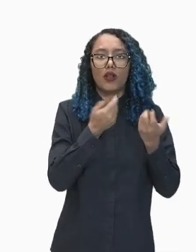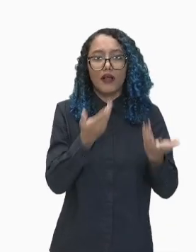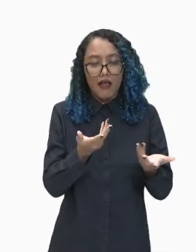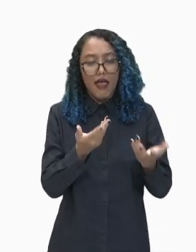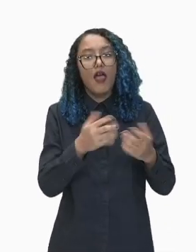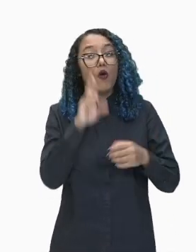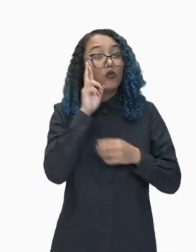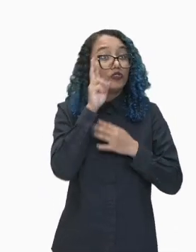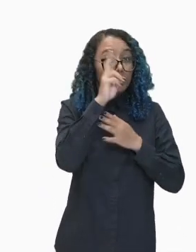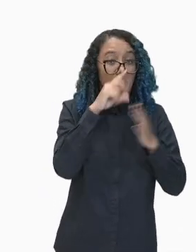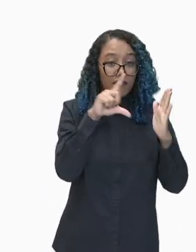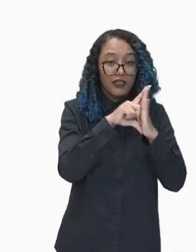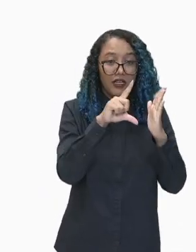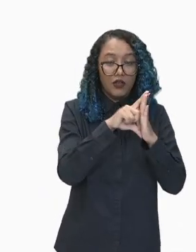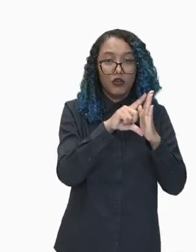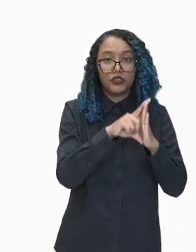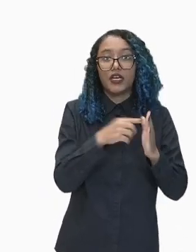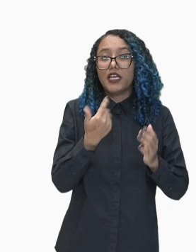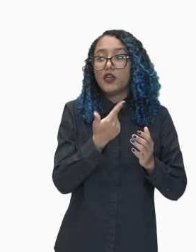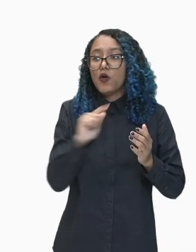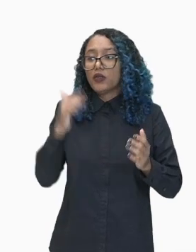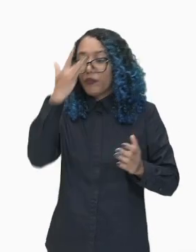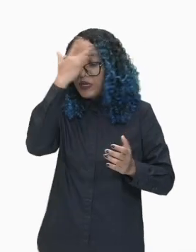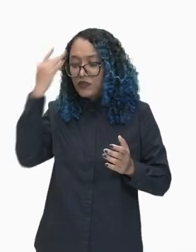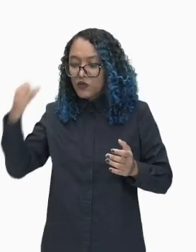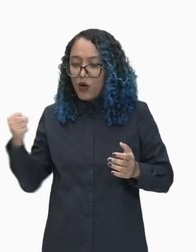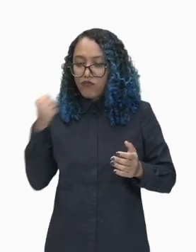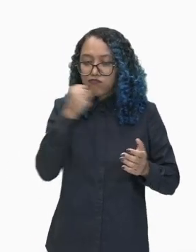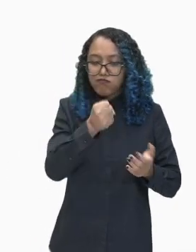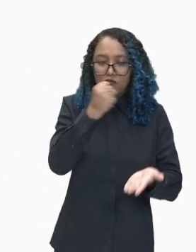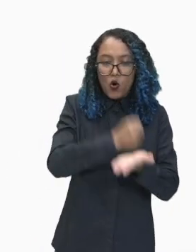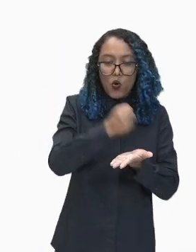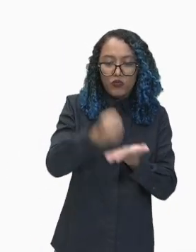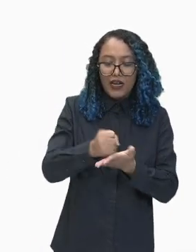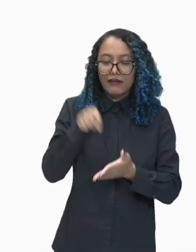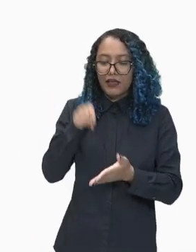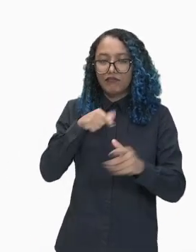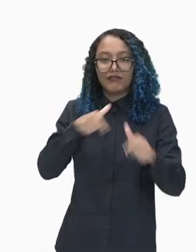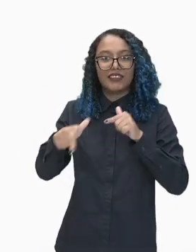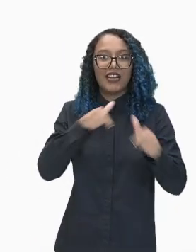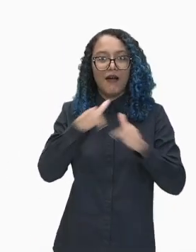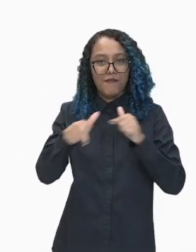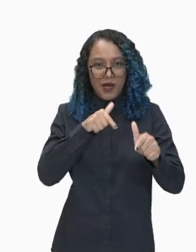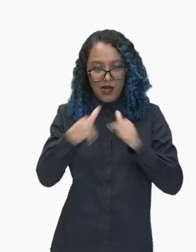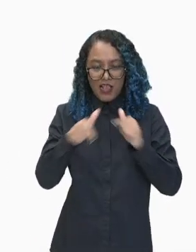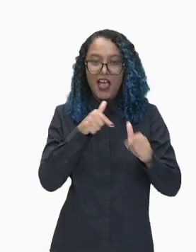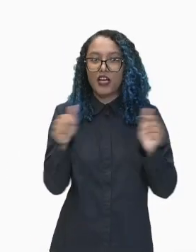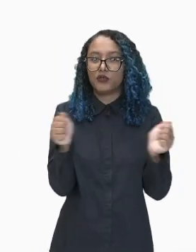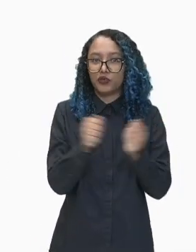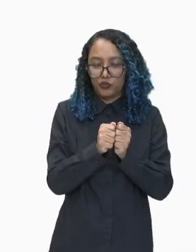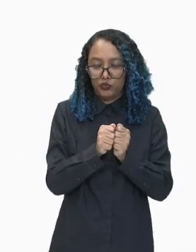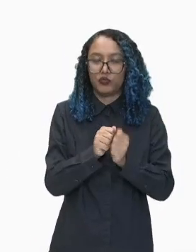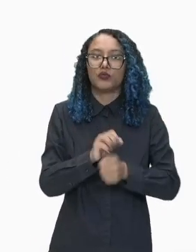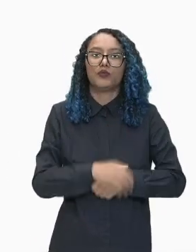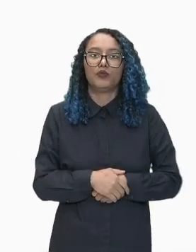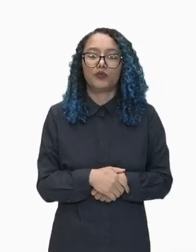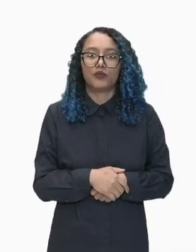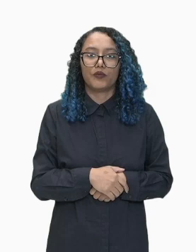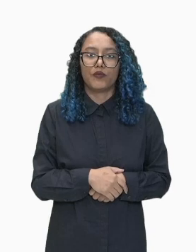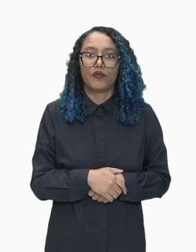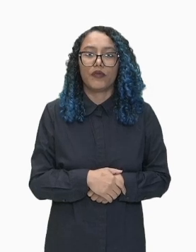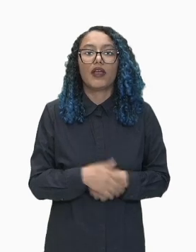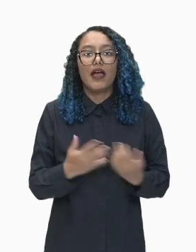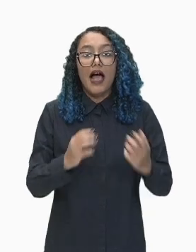que vai contratar algumas pessoas para trabalhar com ele, né? Então a força da produção ela é uma força ainda